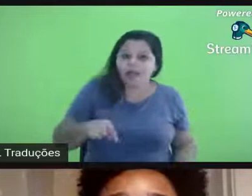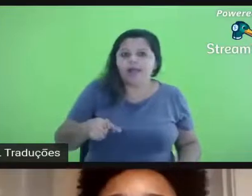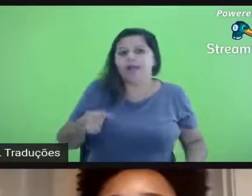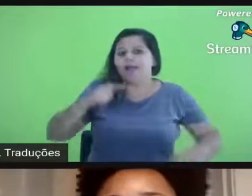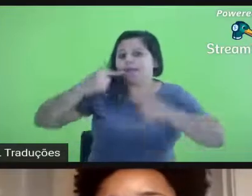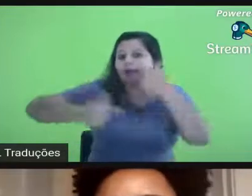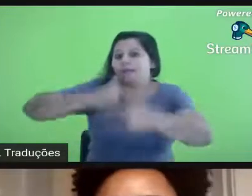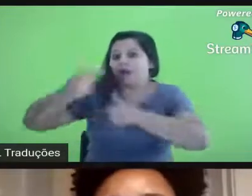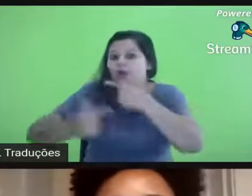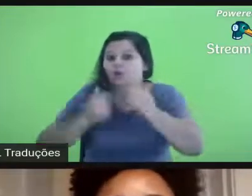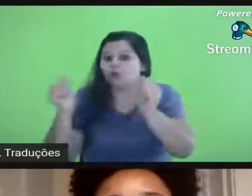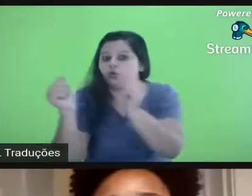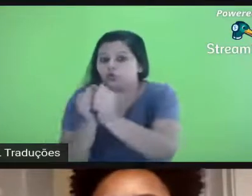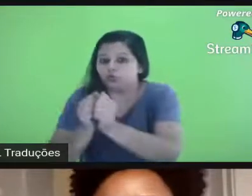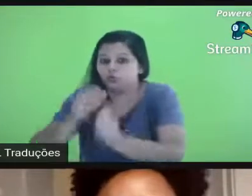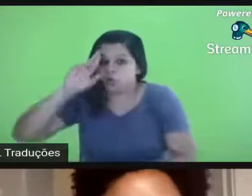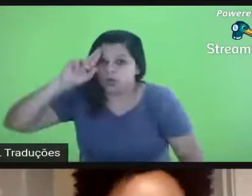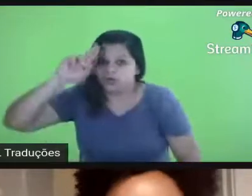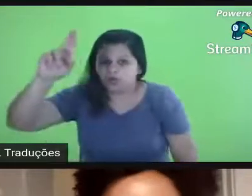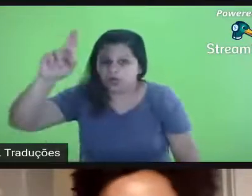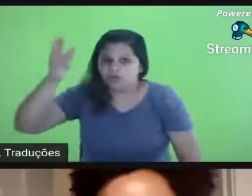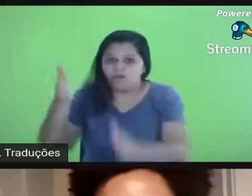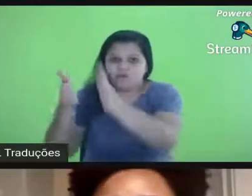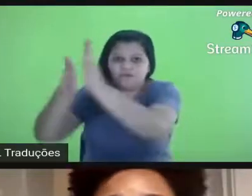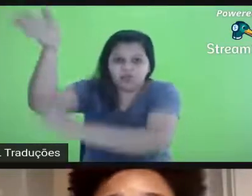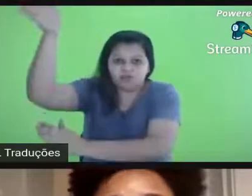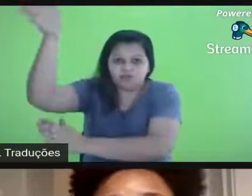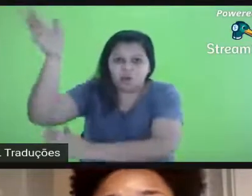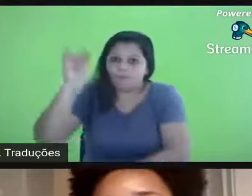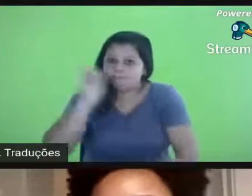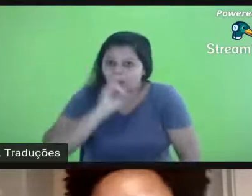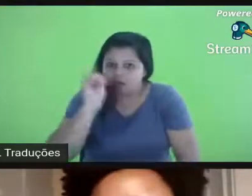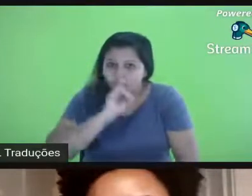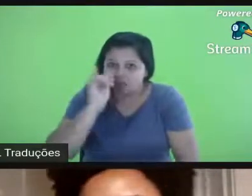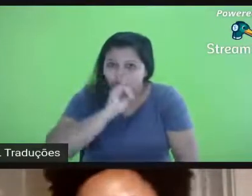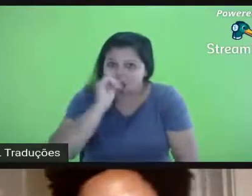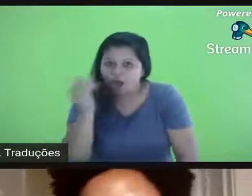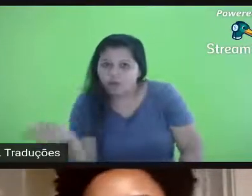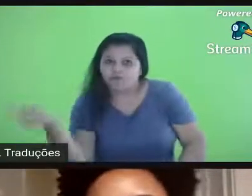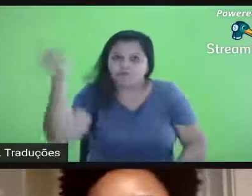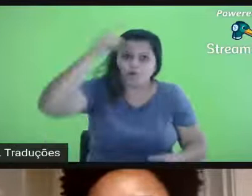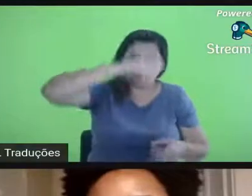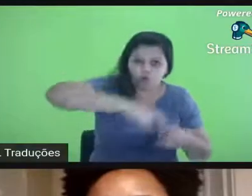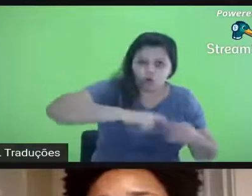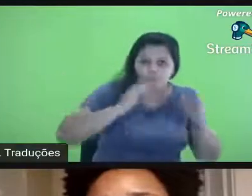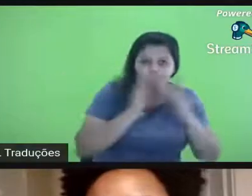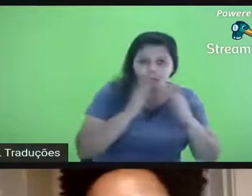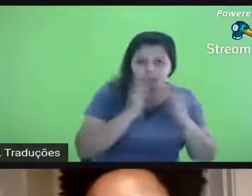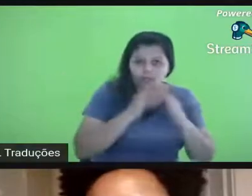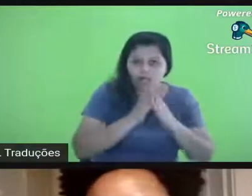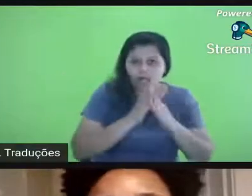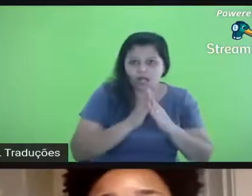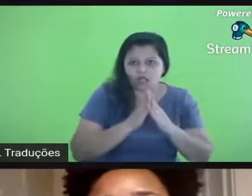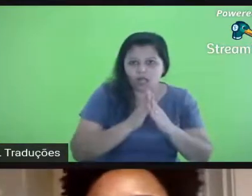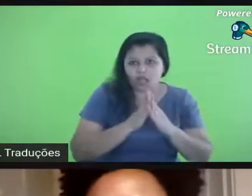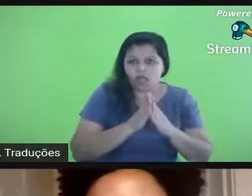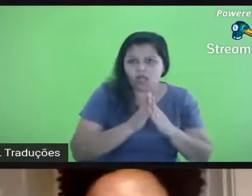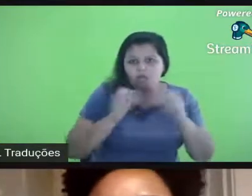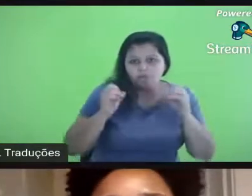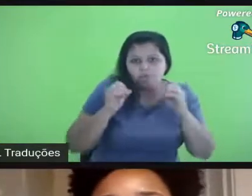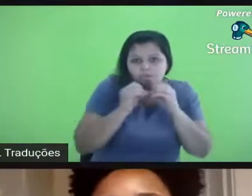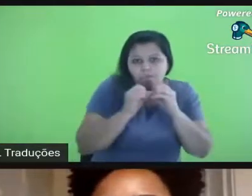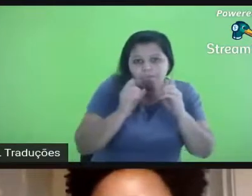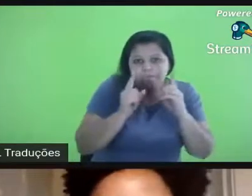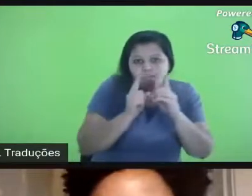que esteve fora, né, numa viagem na Itália, e que expôs totalmente essa mulher, que não